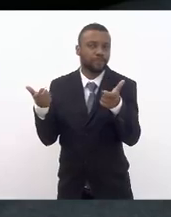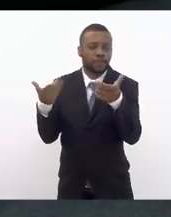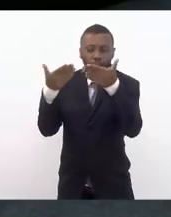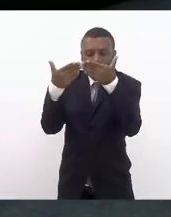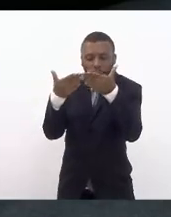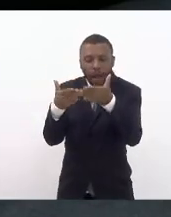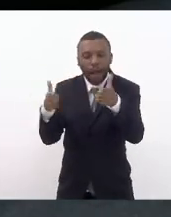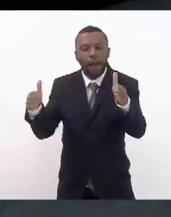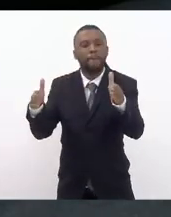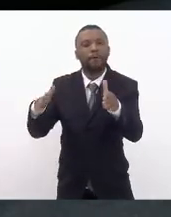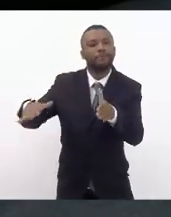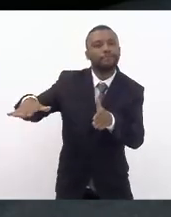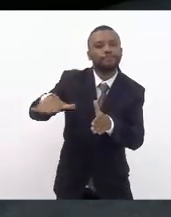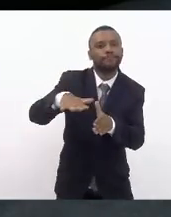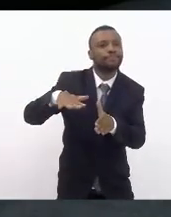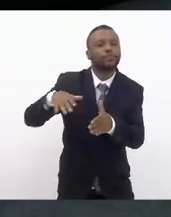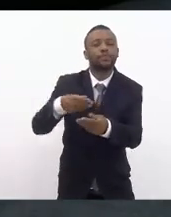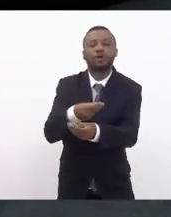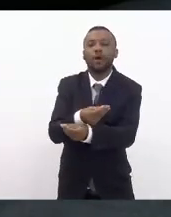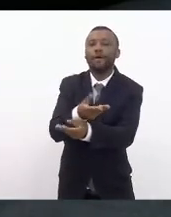uma ampla condição de